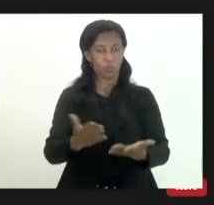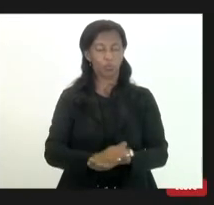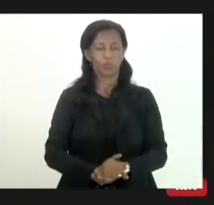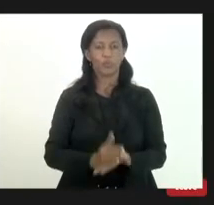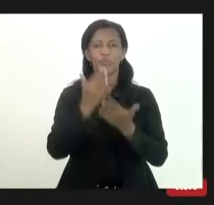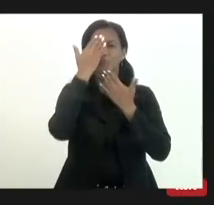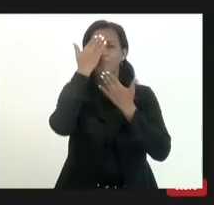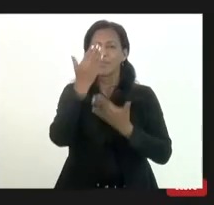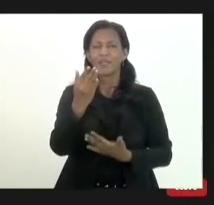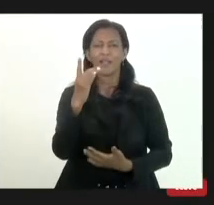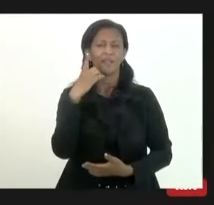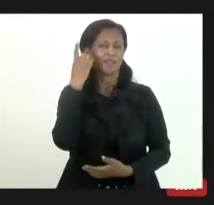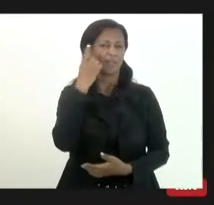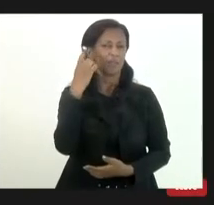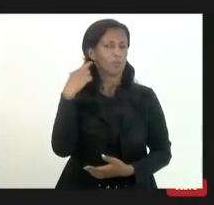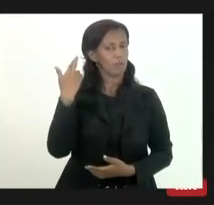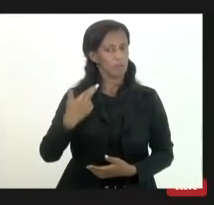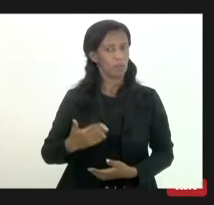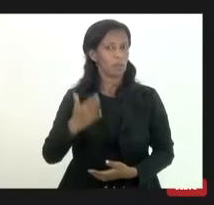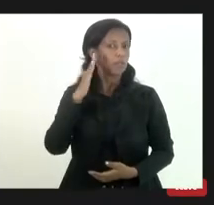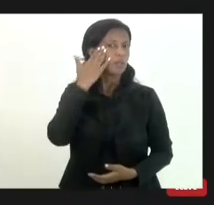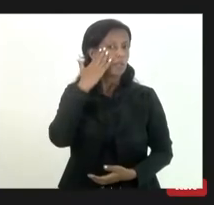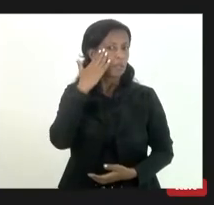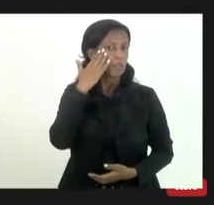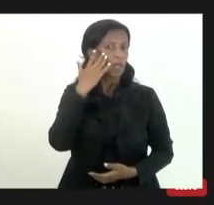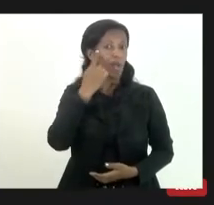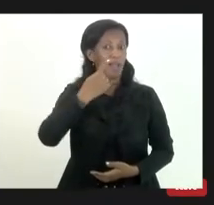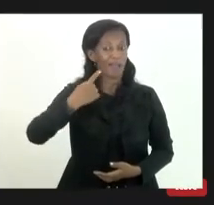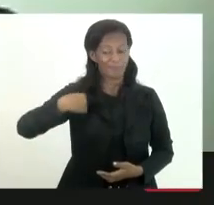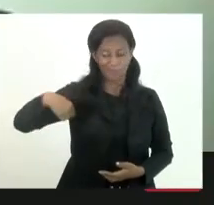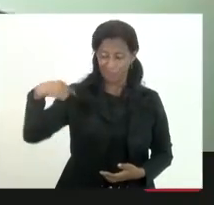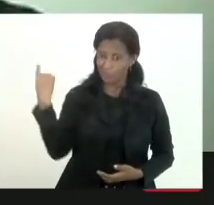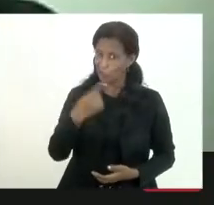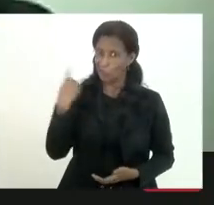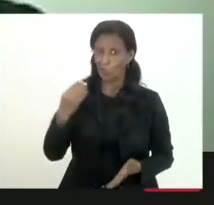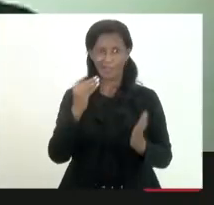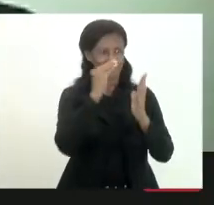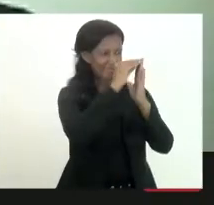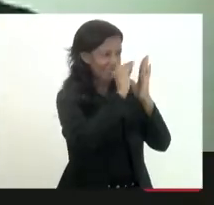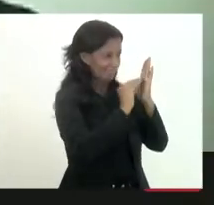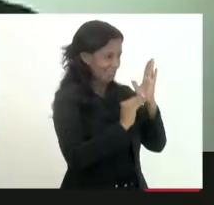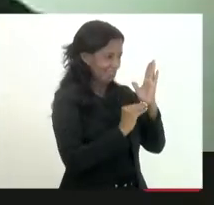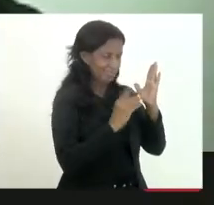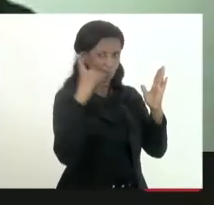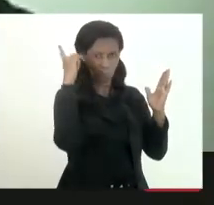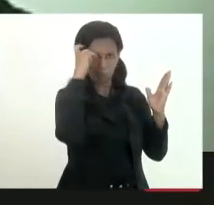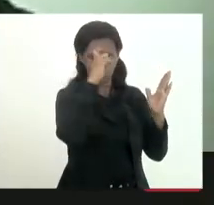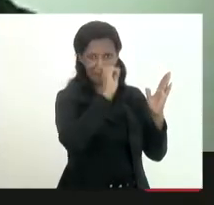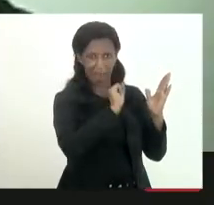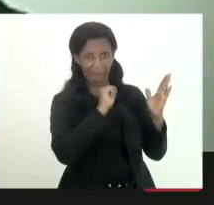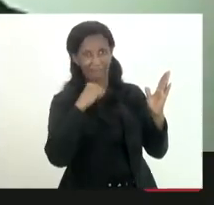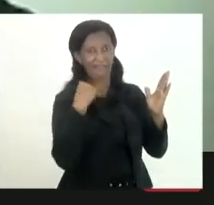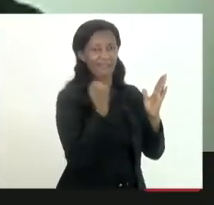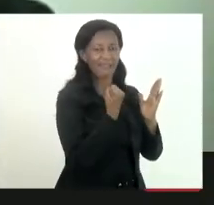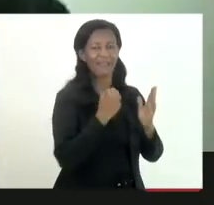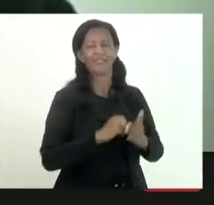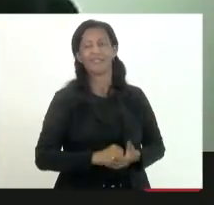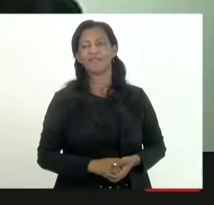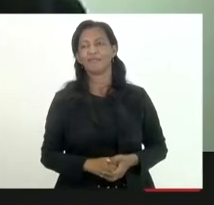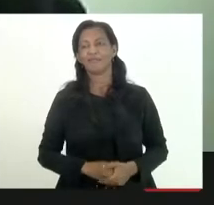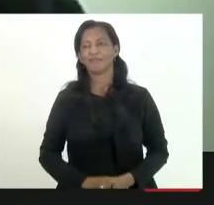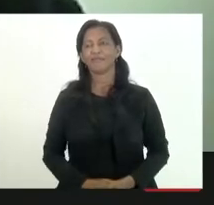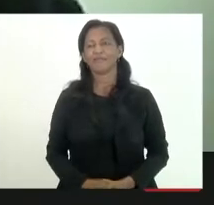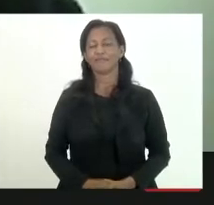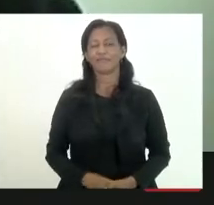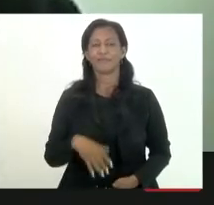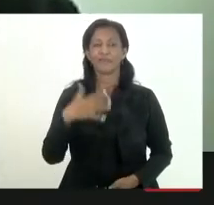Obrigada, deputada Renata. Nós entendemos que as nossas agendas são terríveis, né? Nós temos que nos desdobrar. Eu queria aproveitar,